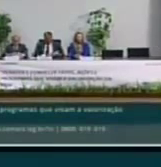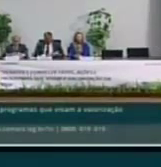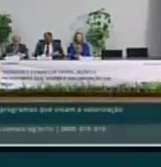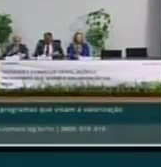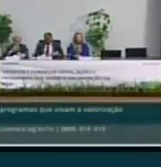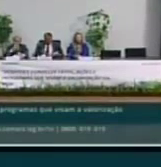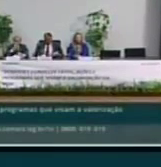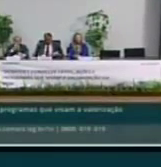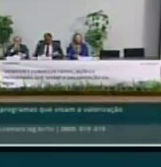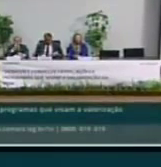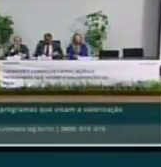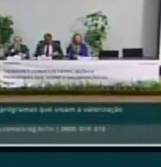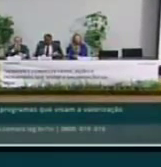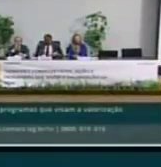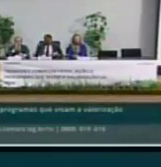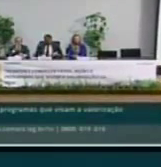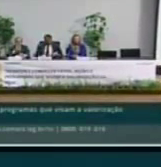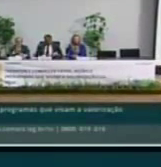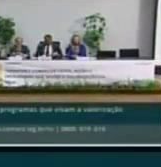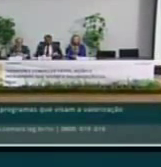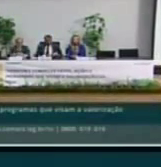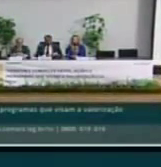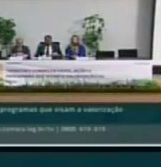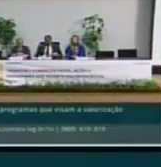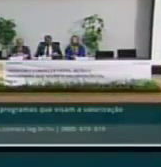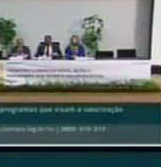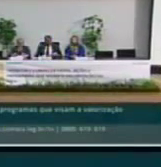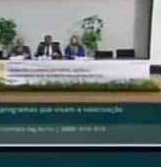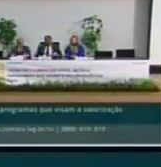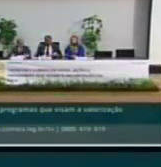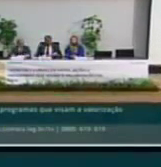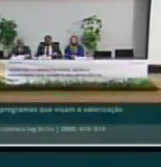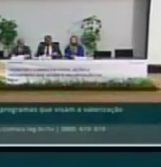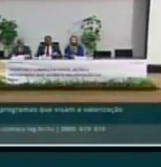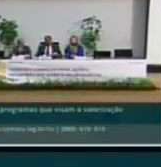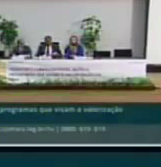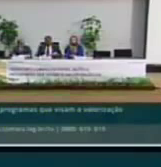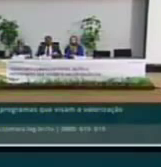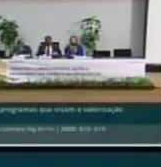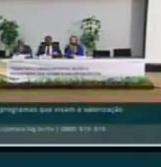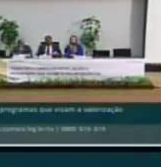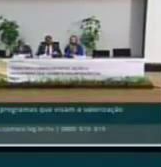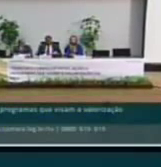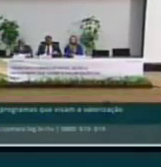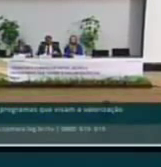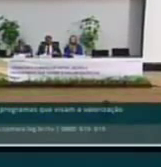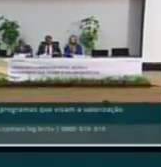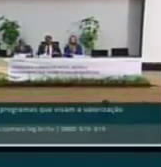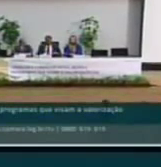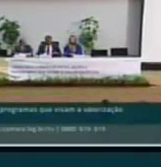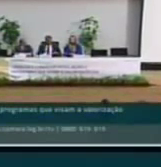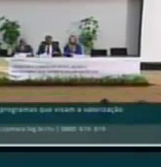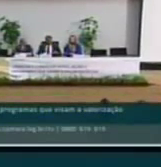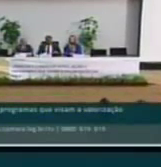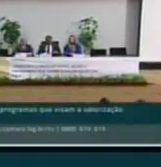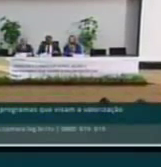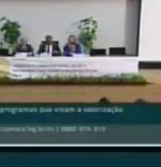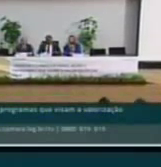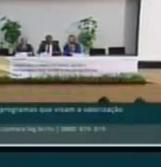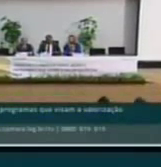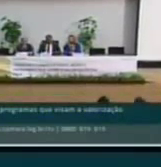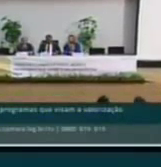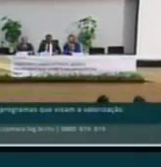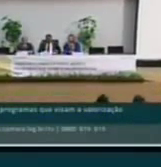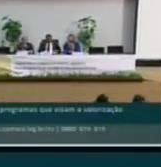Guerra Mundial foi um processo complexo e envolveu razões econômicas, diplomáticas, militares